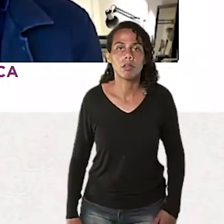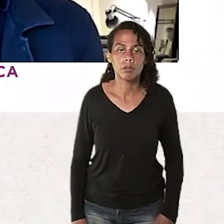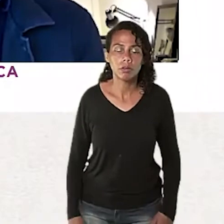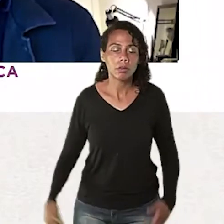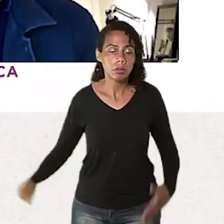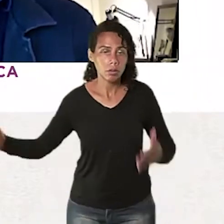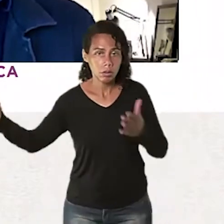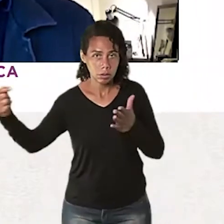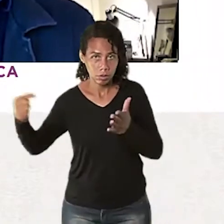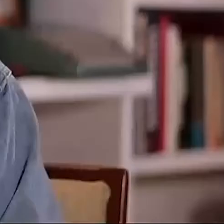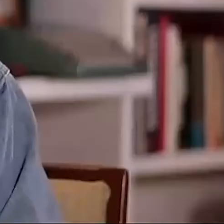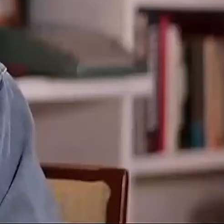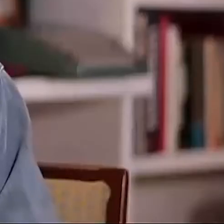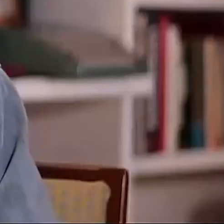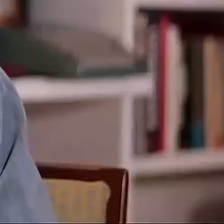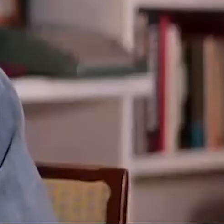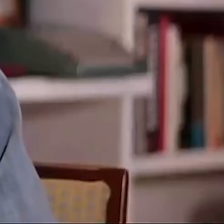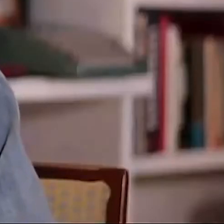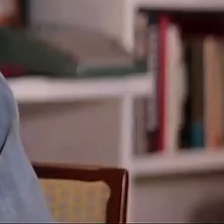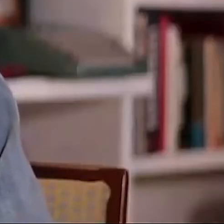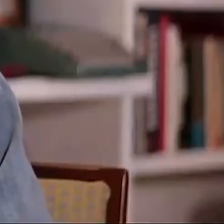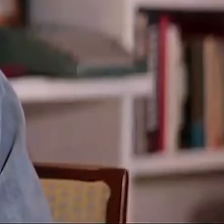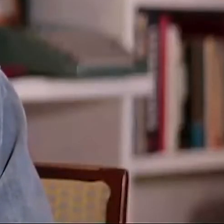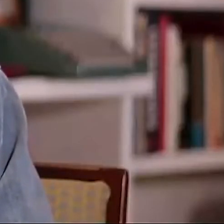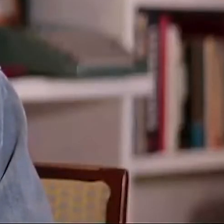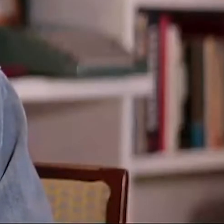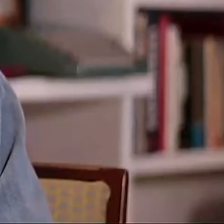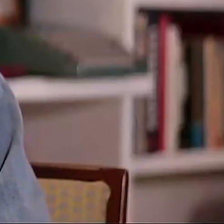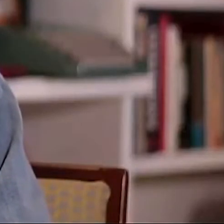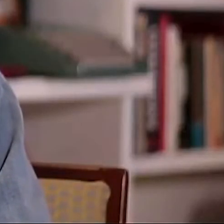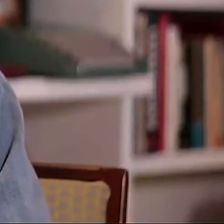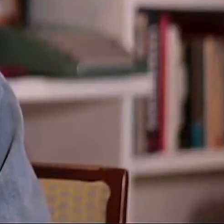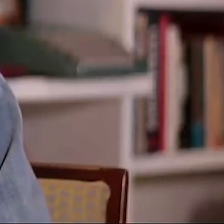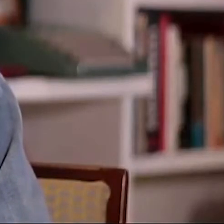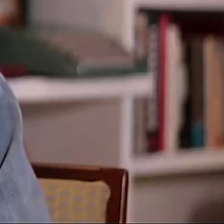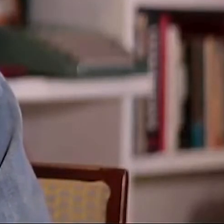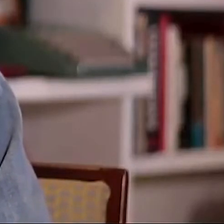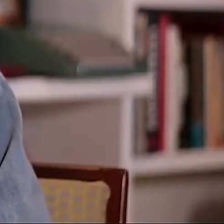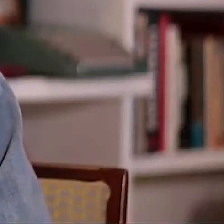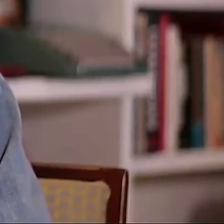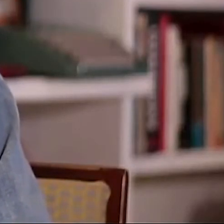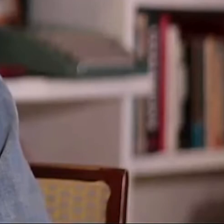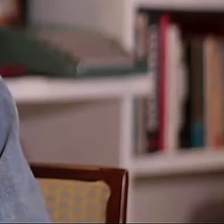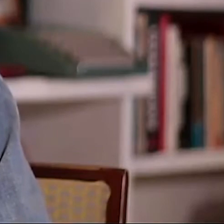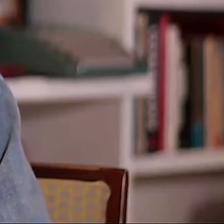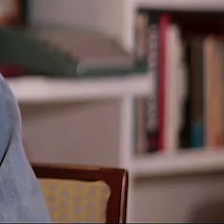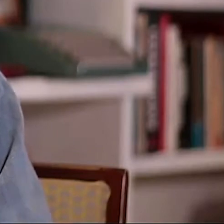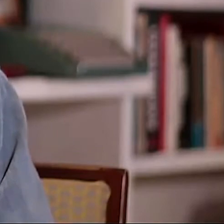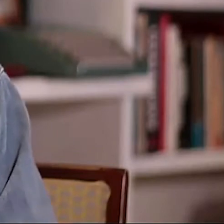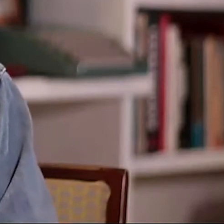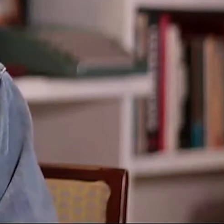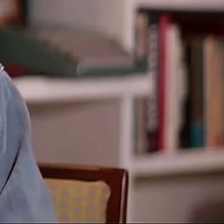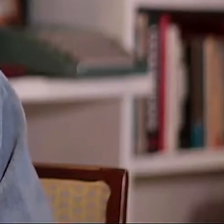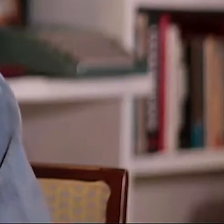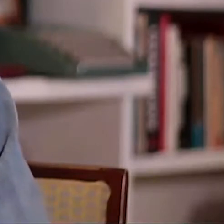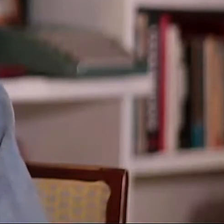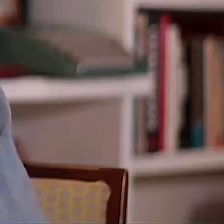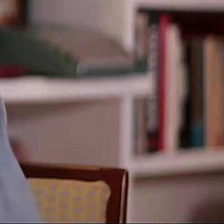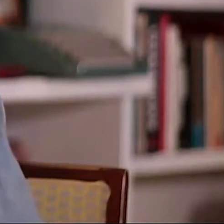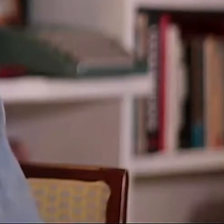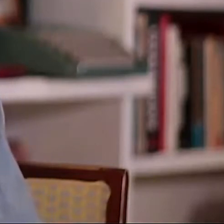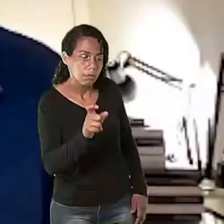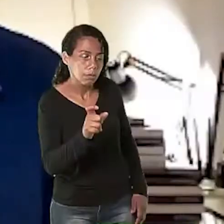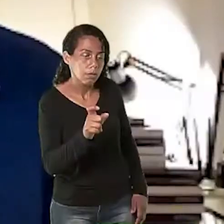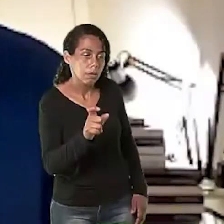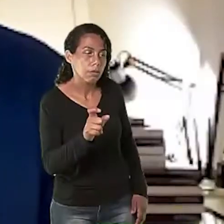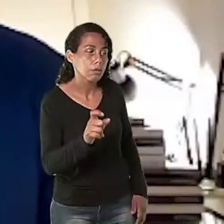noite. Cuenca, ideia e palavra vêm juntas? Como funciona o seu processo de escrita da